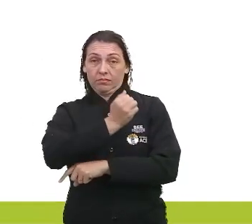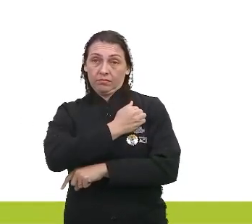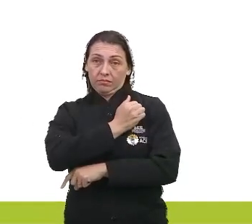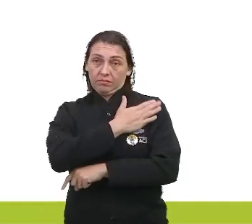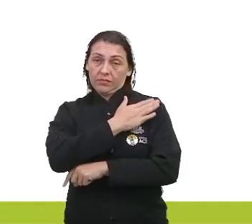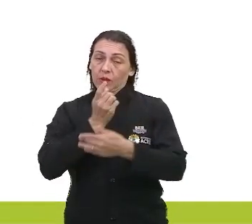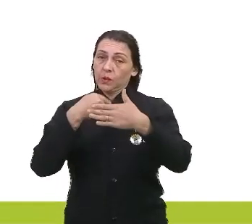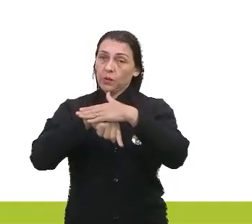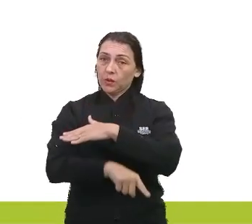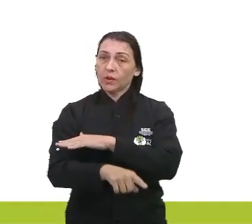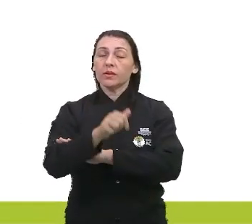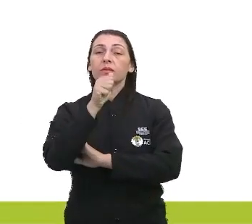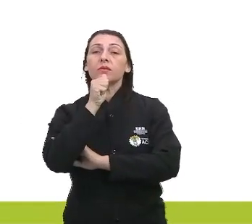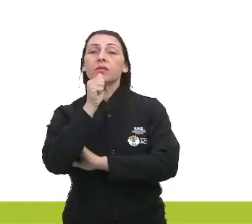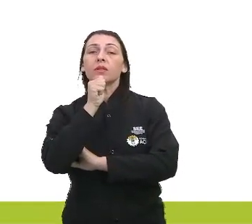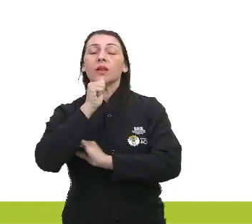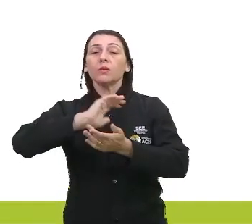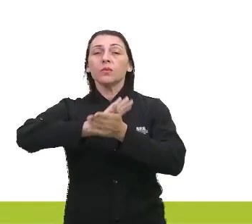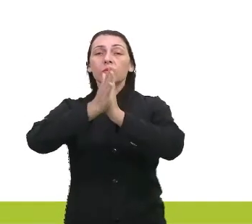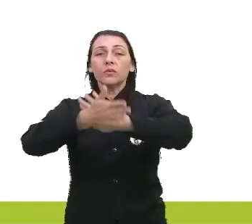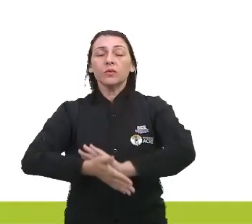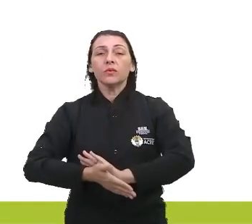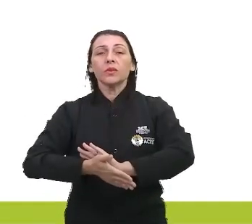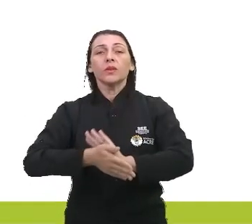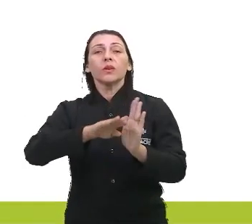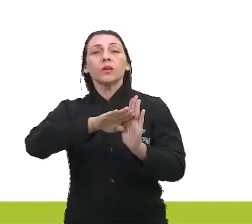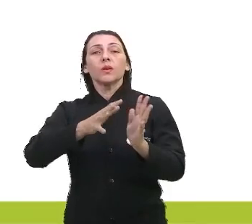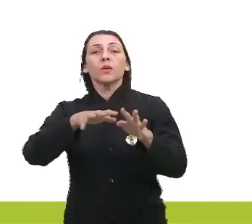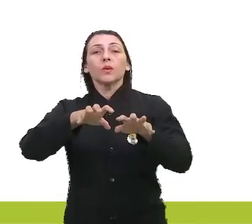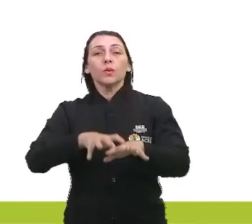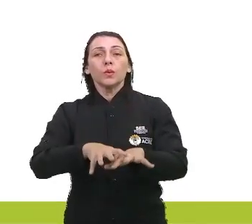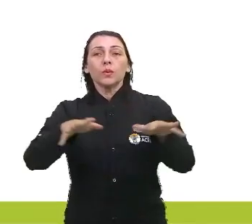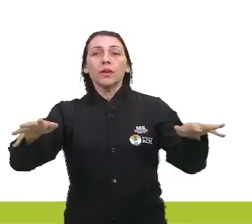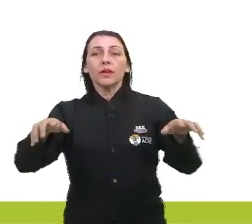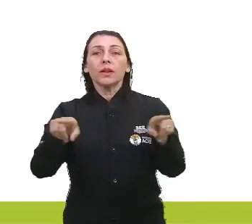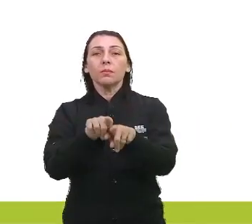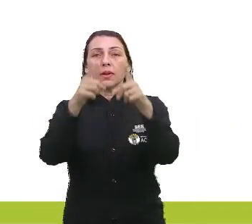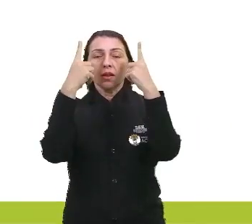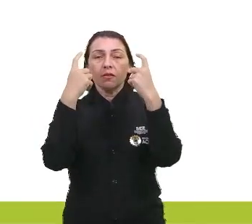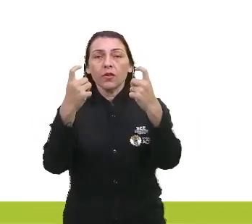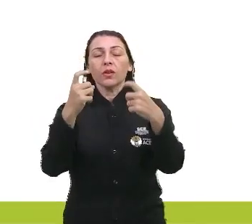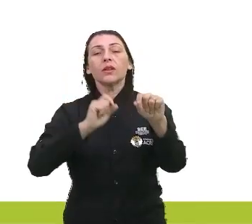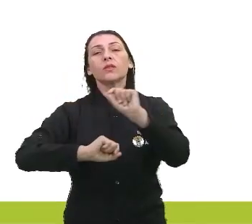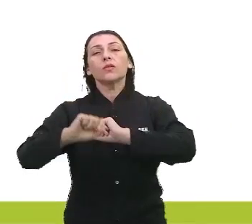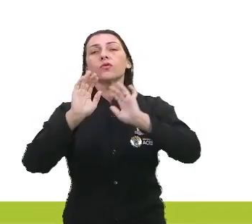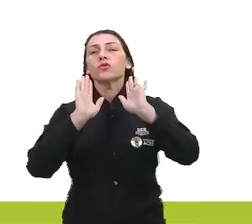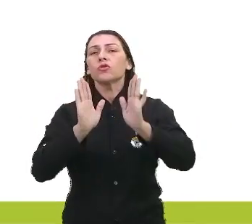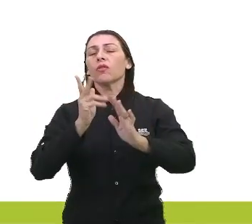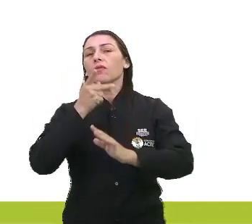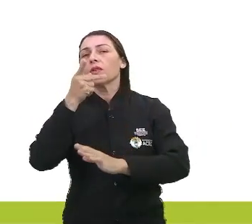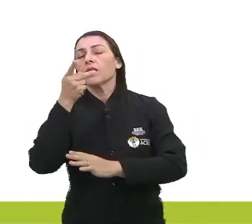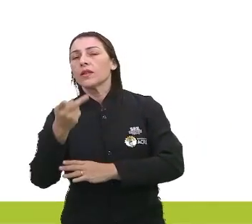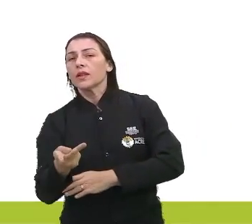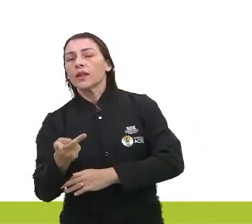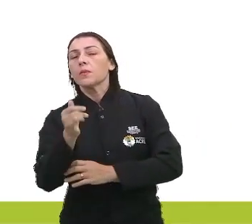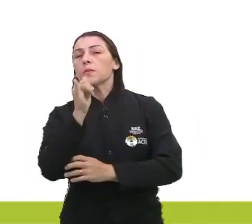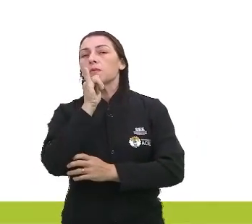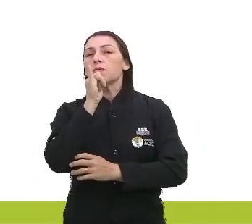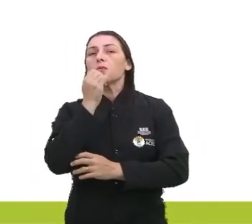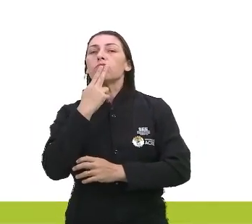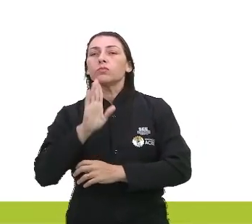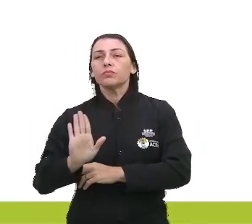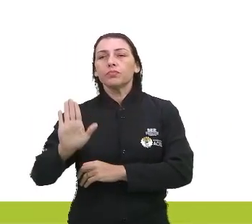são profundos, levando à discriminação, à exclusão social e até mesmo à violência, que é aquilo que eu já mencionei relacionado ao, por exemplo, o